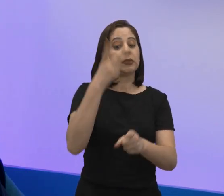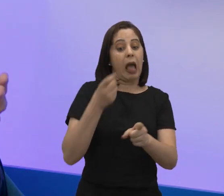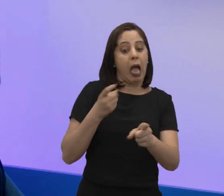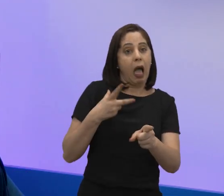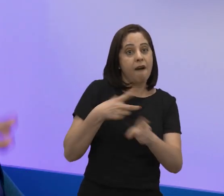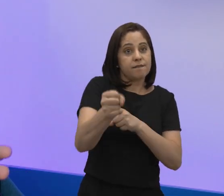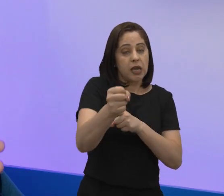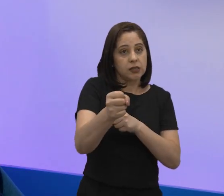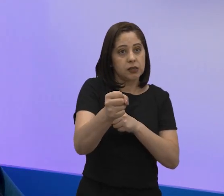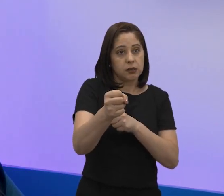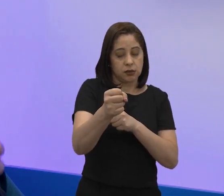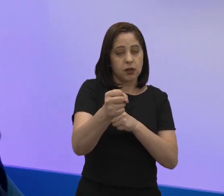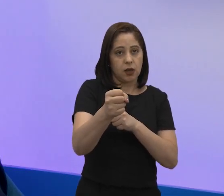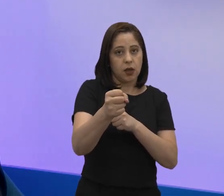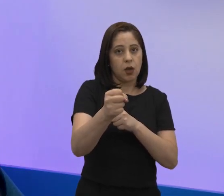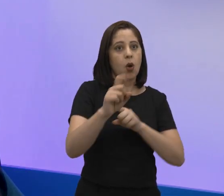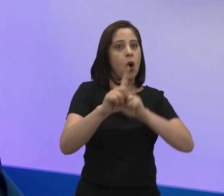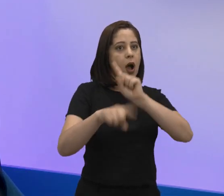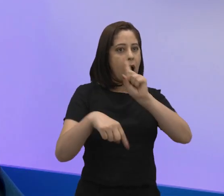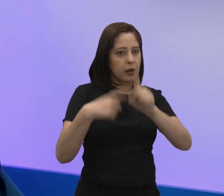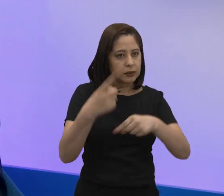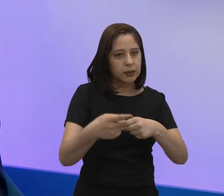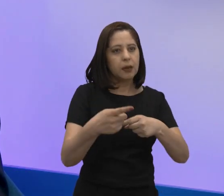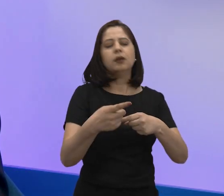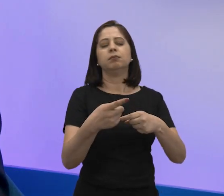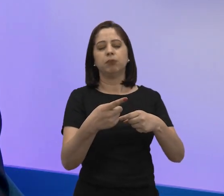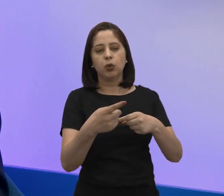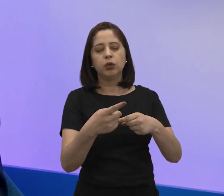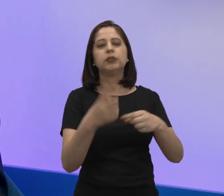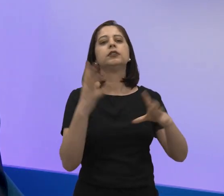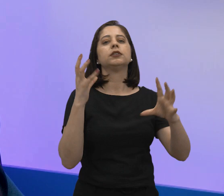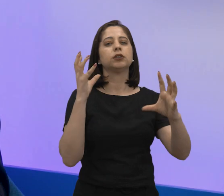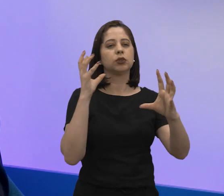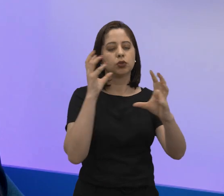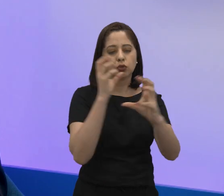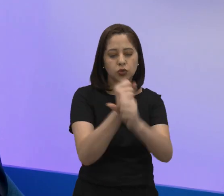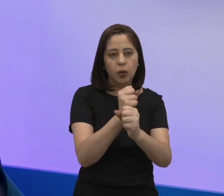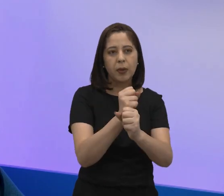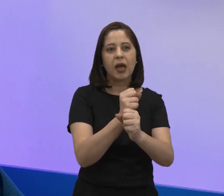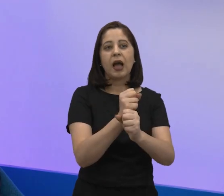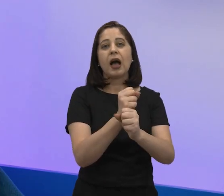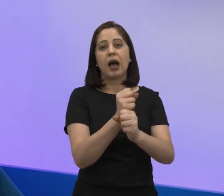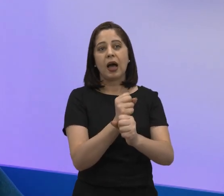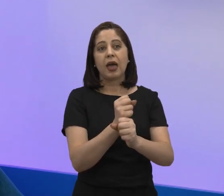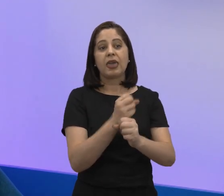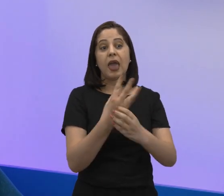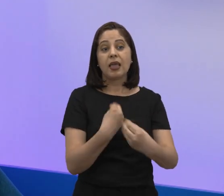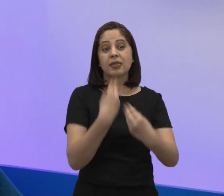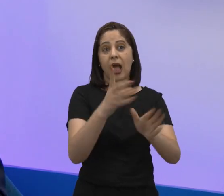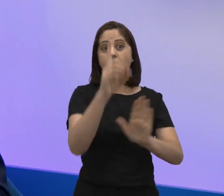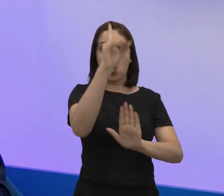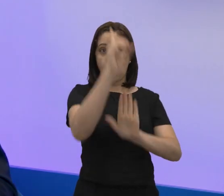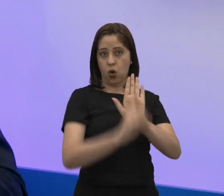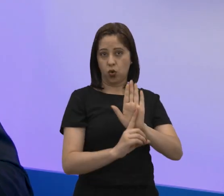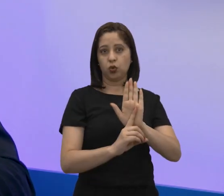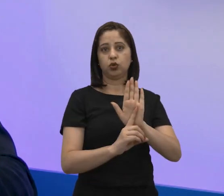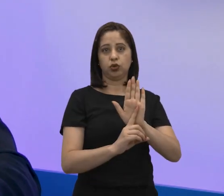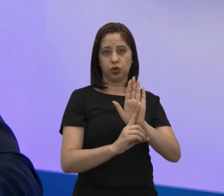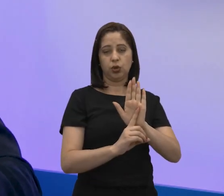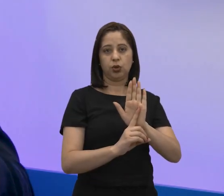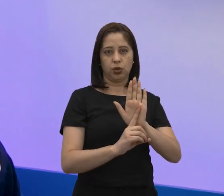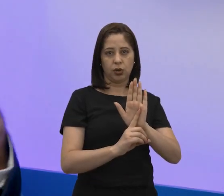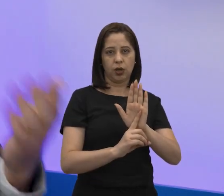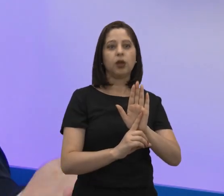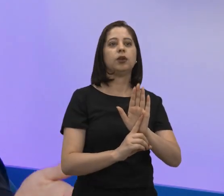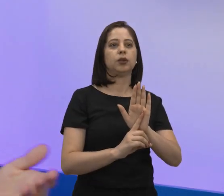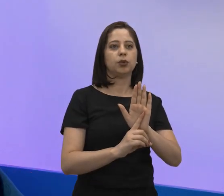partido elegeu, e a partir dessa numeração se define o direito de antena, que confere a